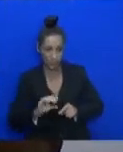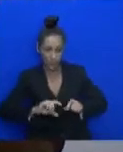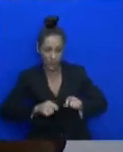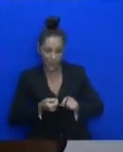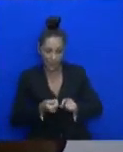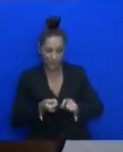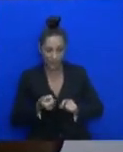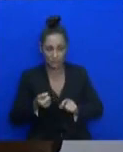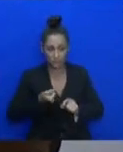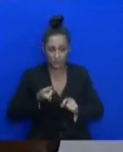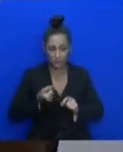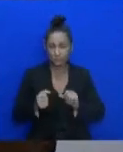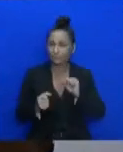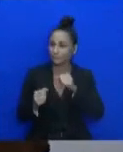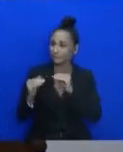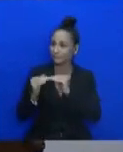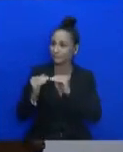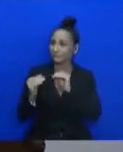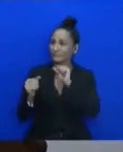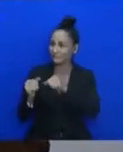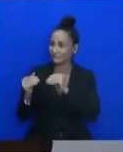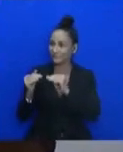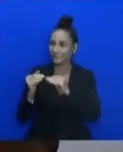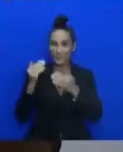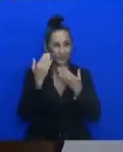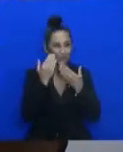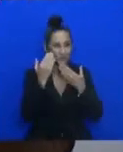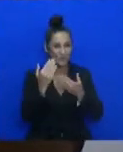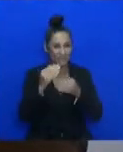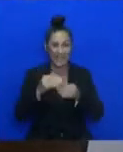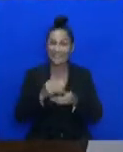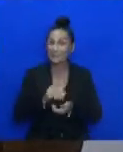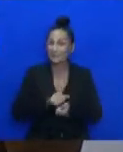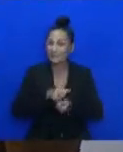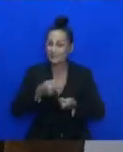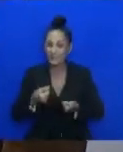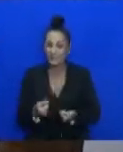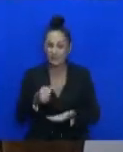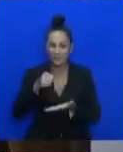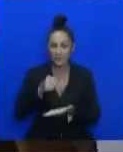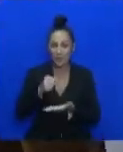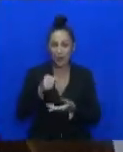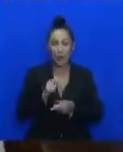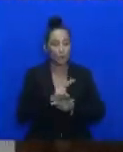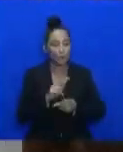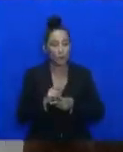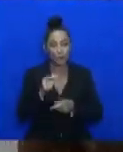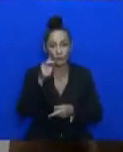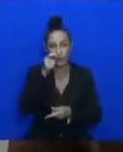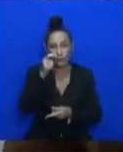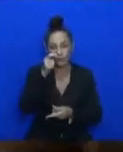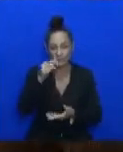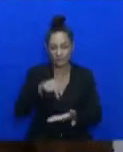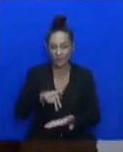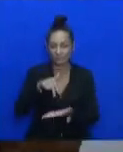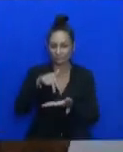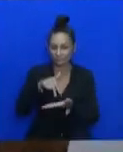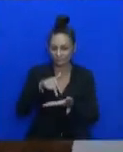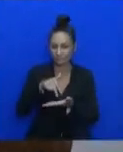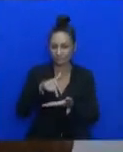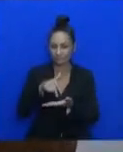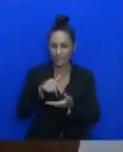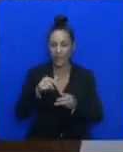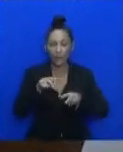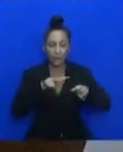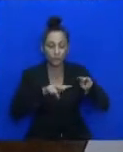número do lacre? Sim, confirmo. Sim, confirmo. Obrigado. Vamos à abertura da maleta. Os auditores podem permanecer para a conferência da